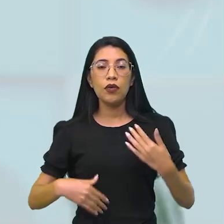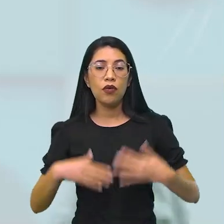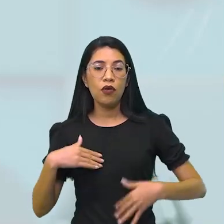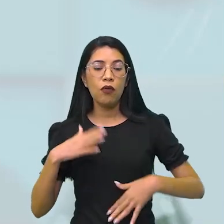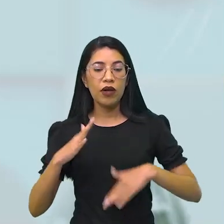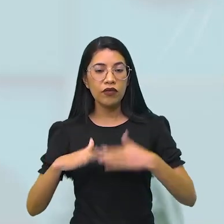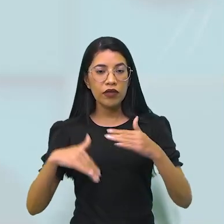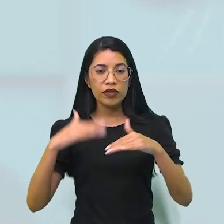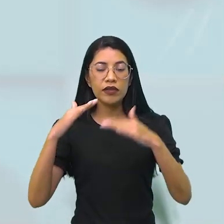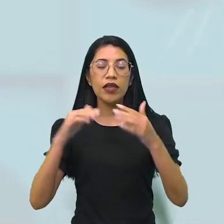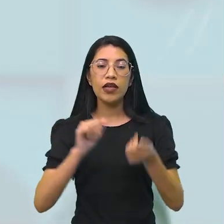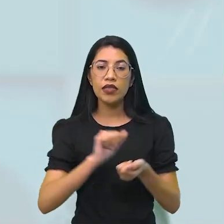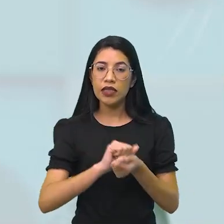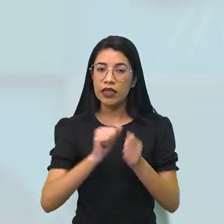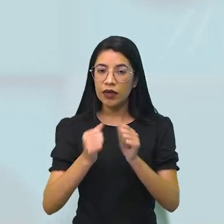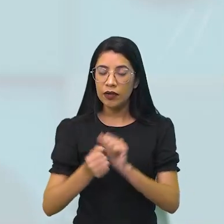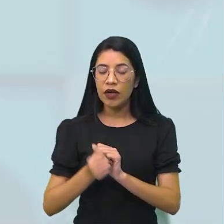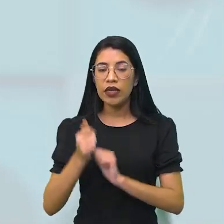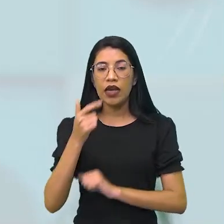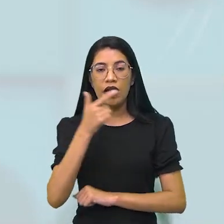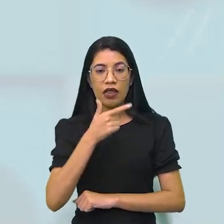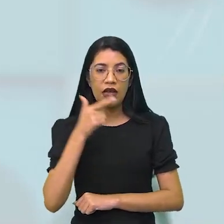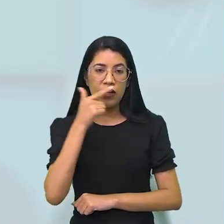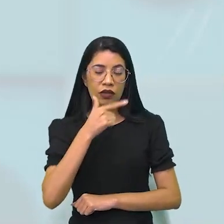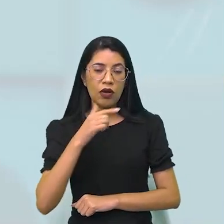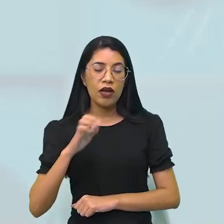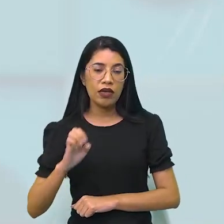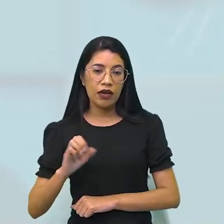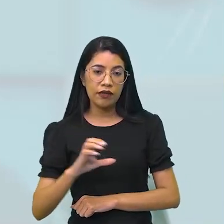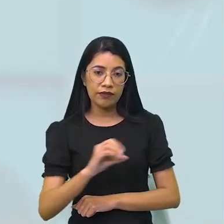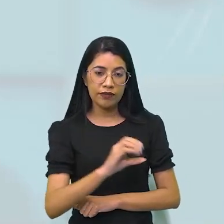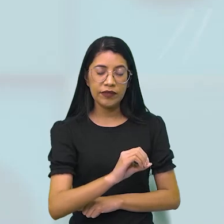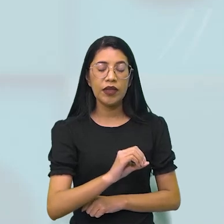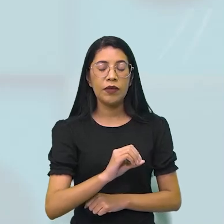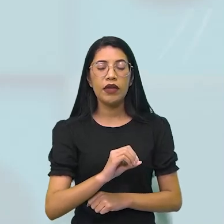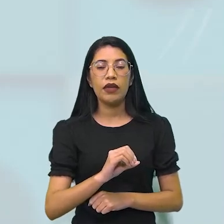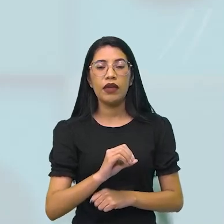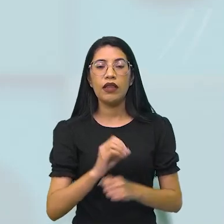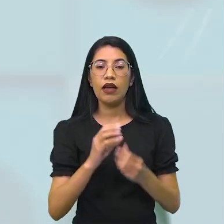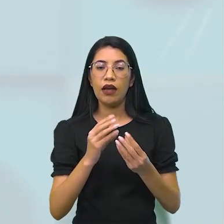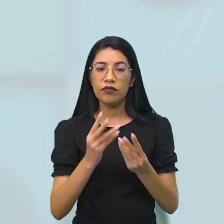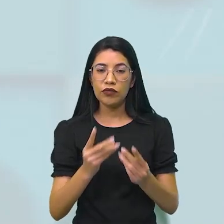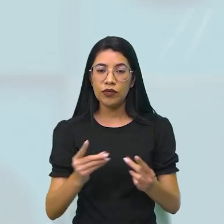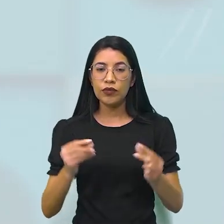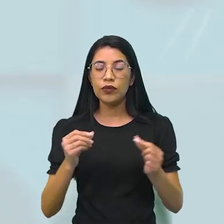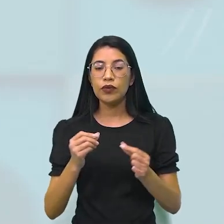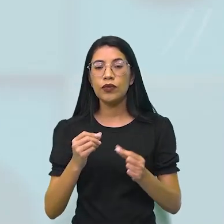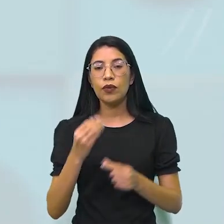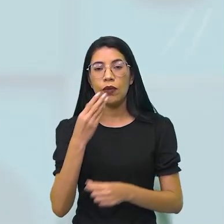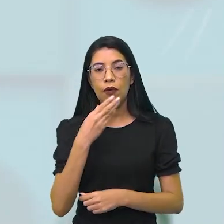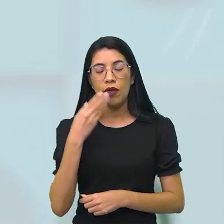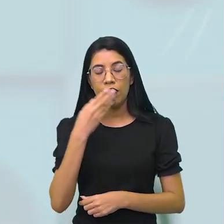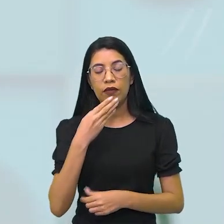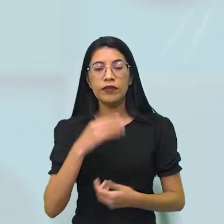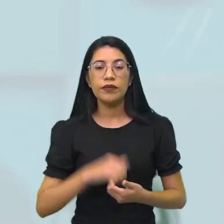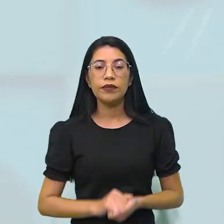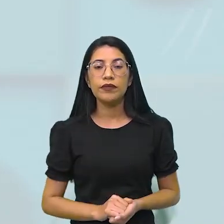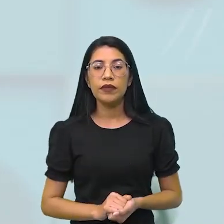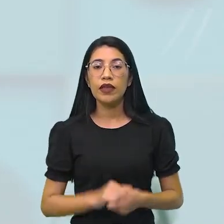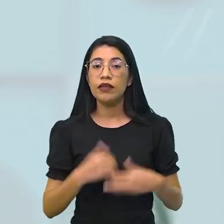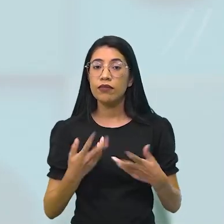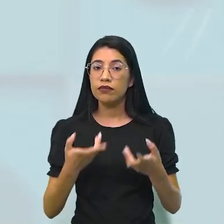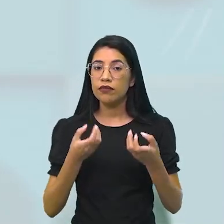Evoluindo até criar a lactose, que é a enzima que ajuda a ingerir, a quebrar, né, o açúcar do leite. Certo? Então, tá vendo aí a